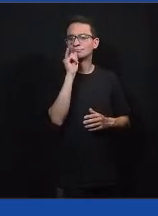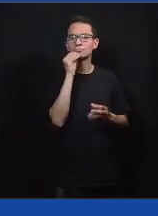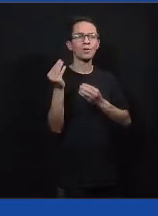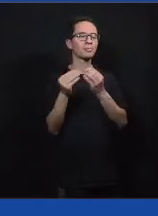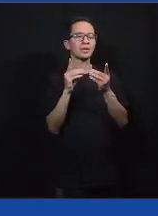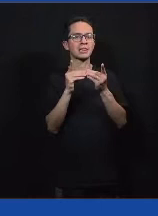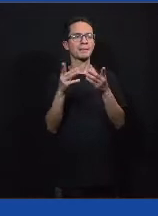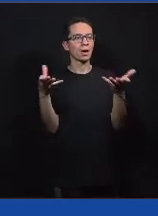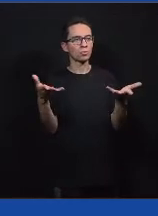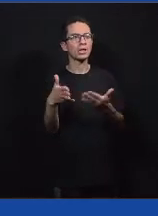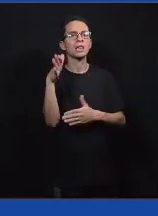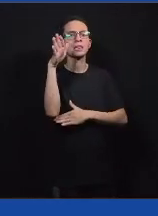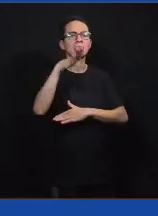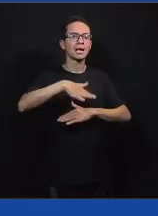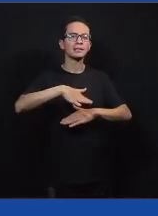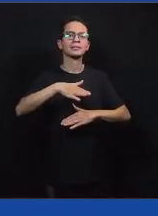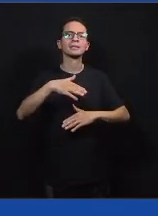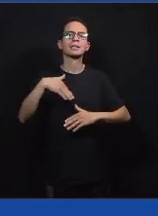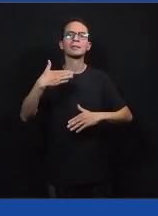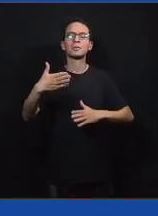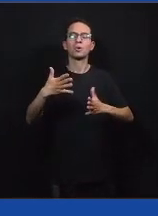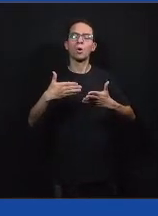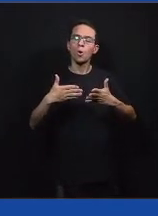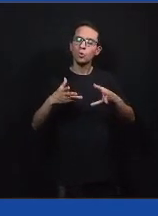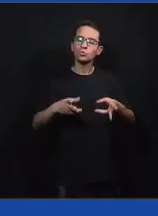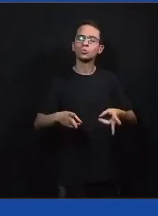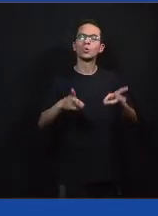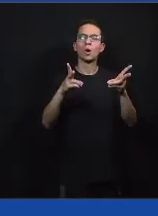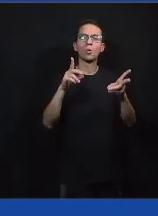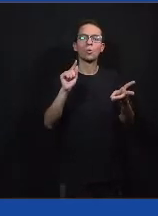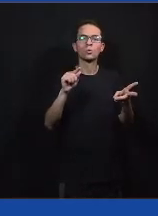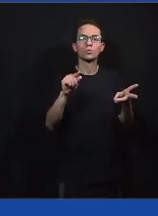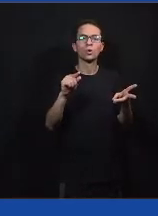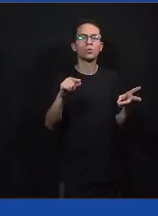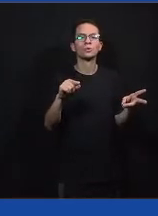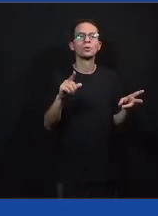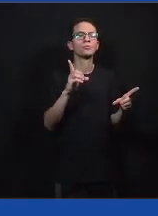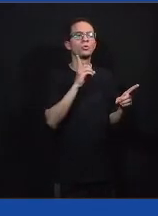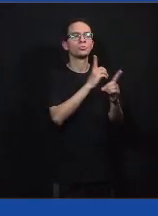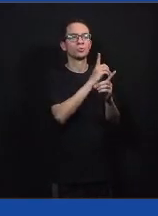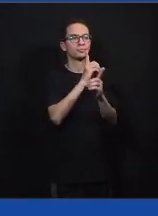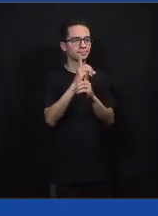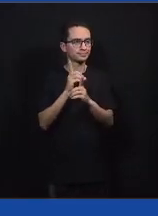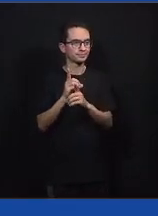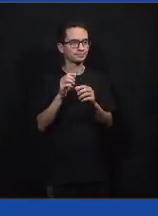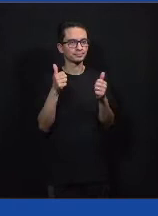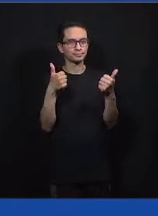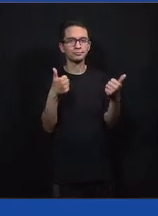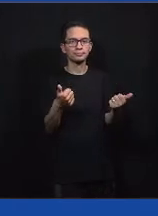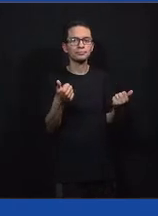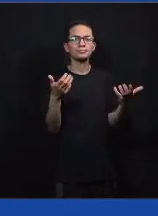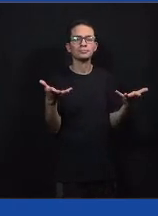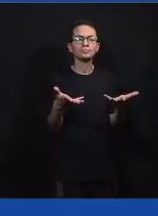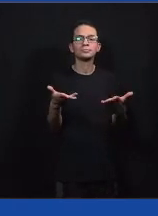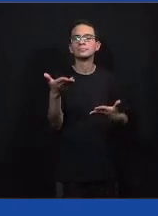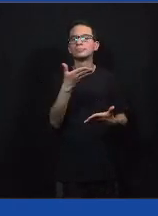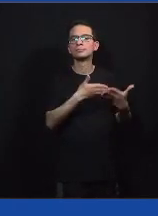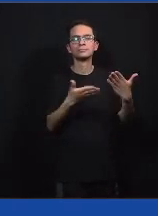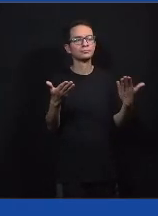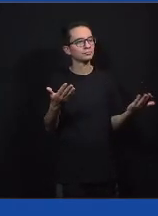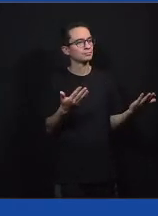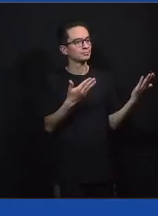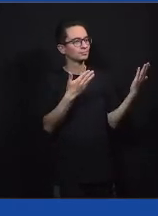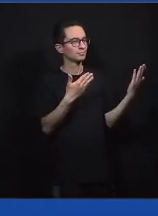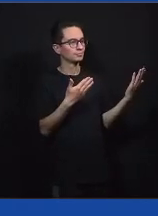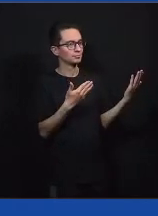da Tarde de hoje e na sequência já daremos início ao nosso fim a chegar até aqui